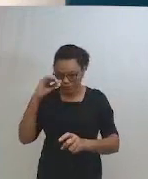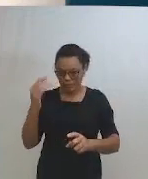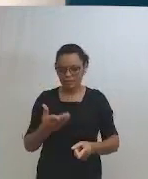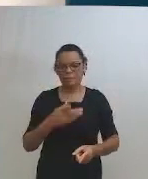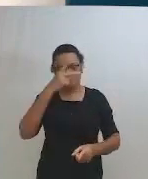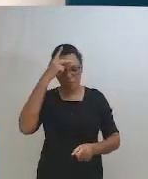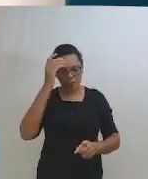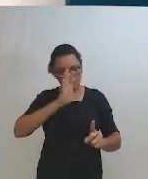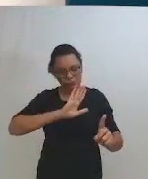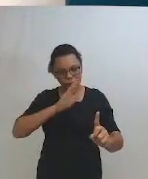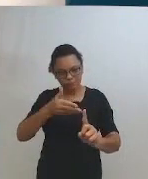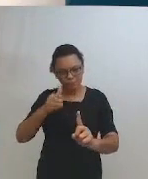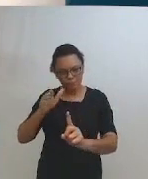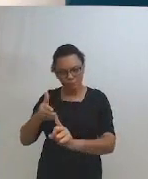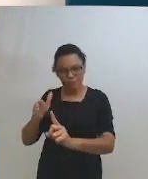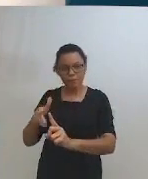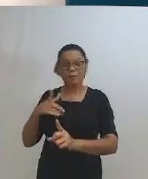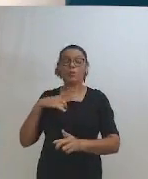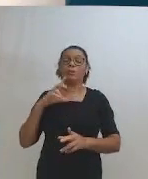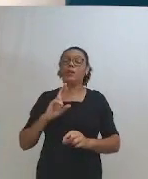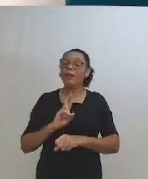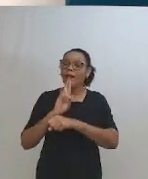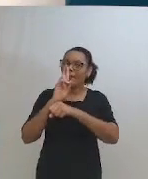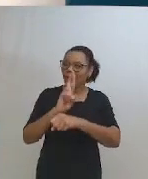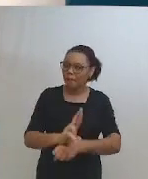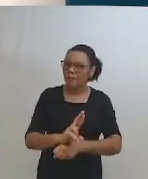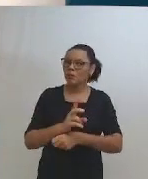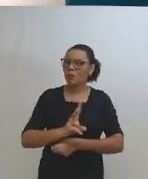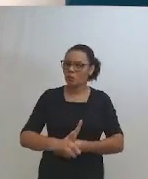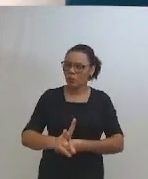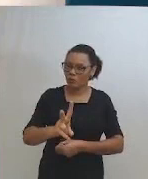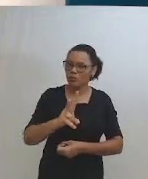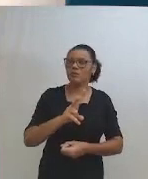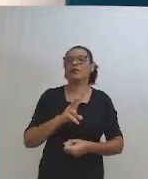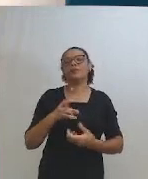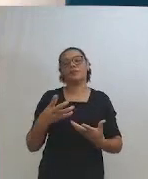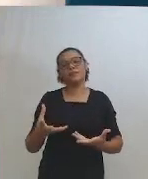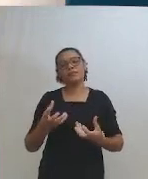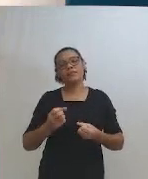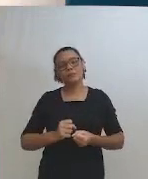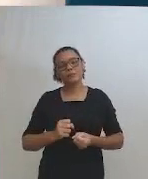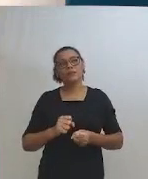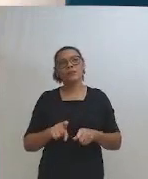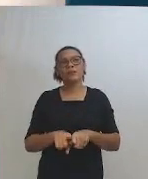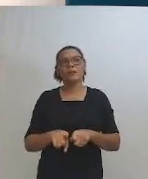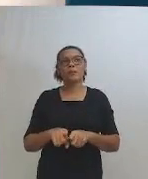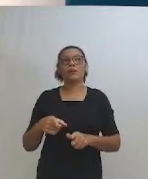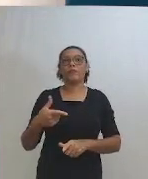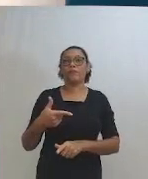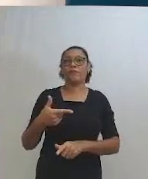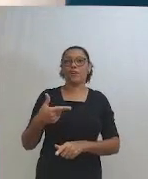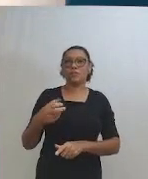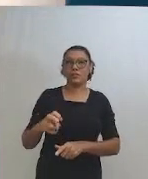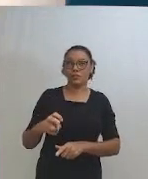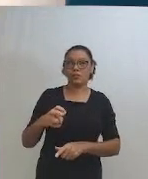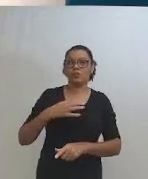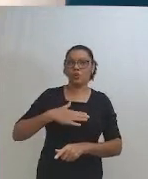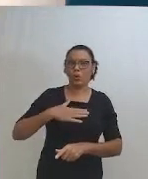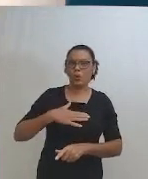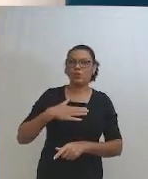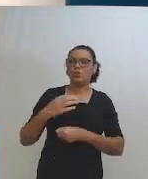Houve a representação pela continuidade da interceptação. E em 25 de agosto de 2020,